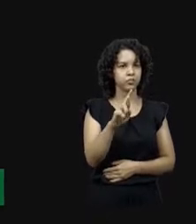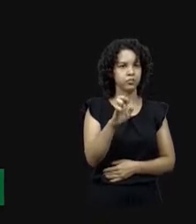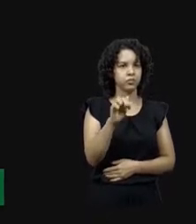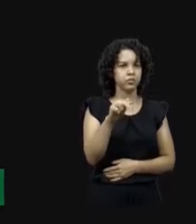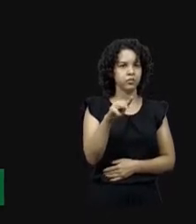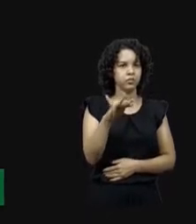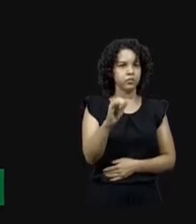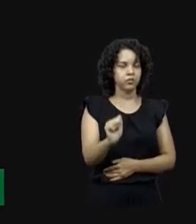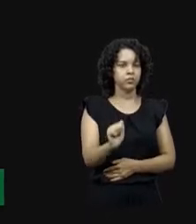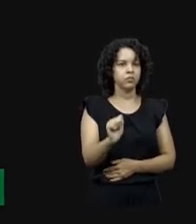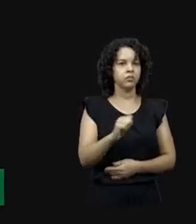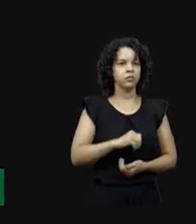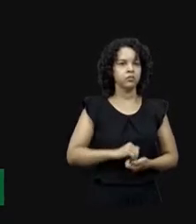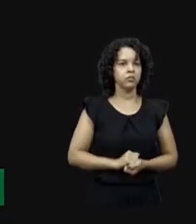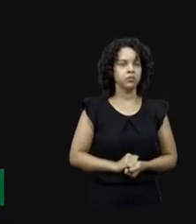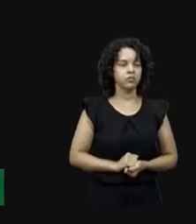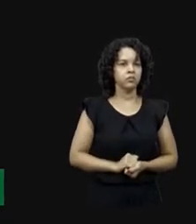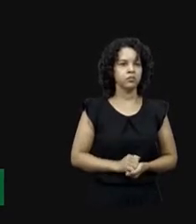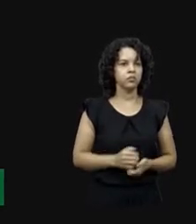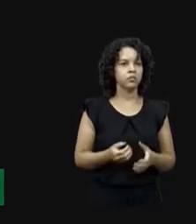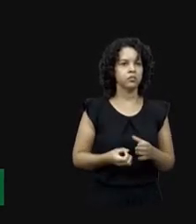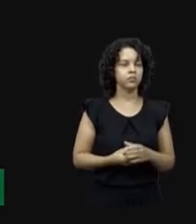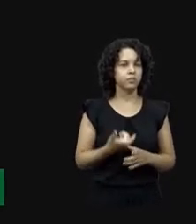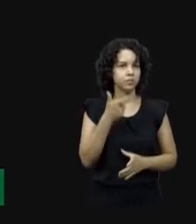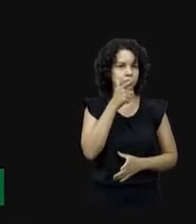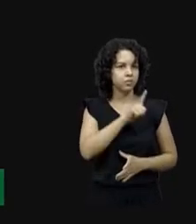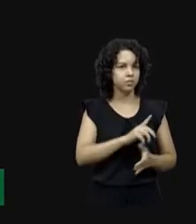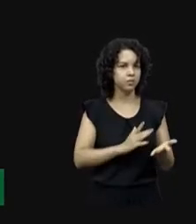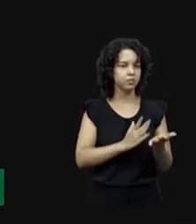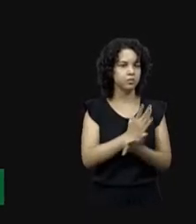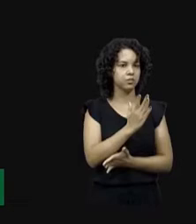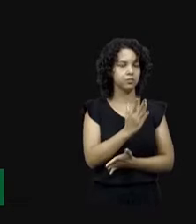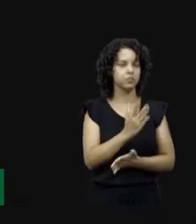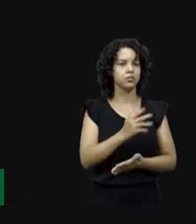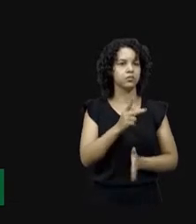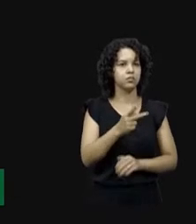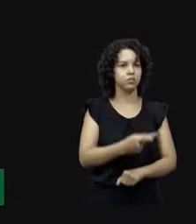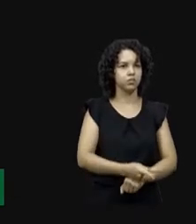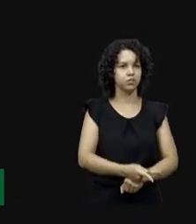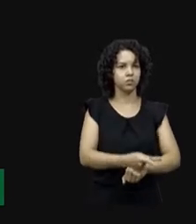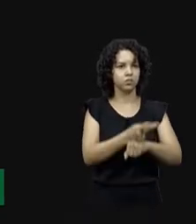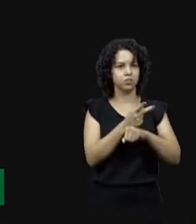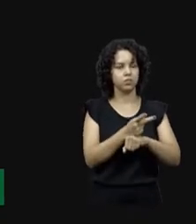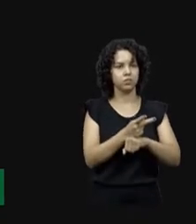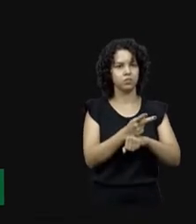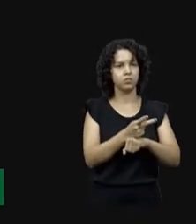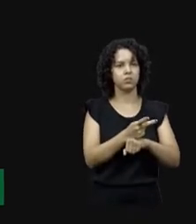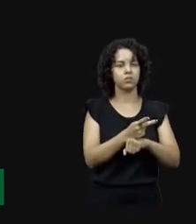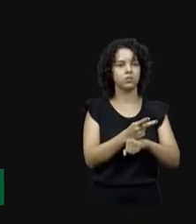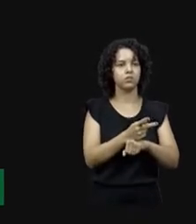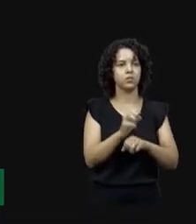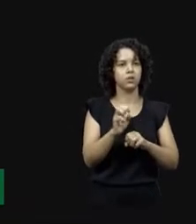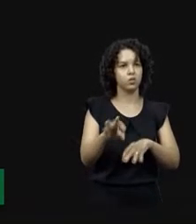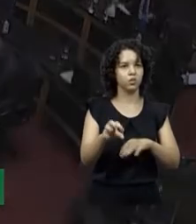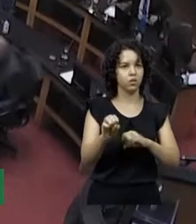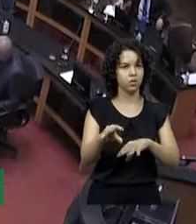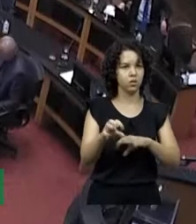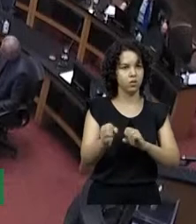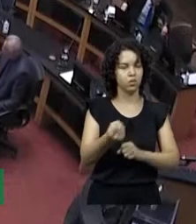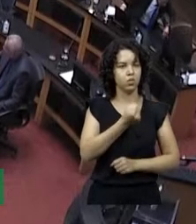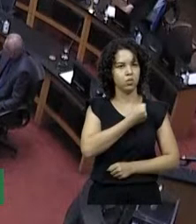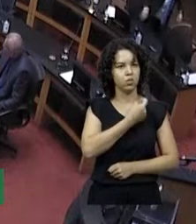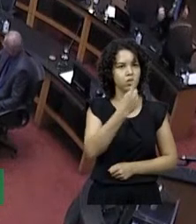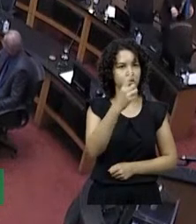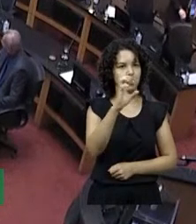Mara Rocha, pela classificação como finalistas do Prêmio Educador Nota 10.